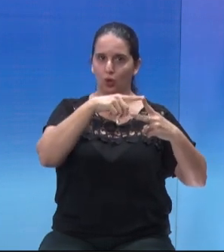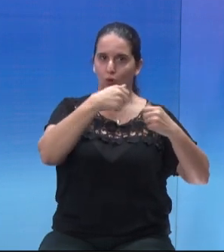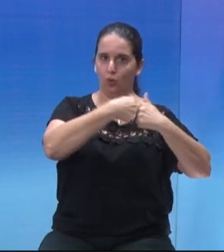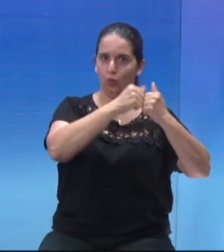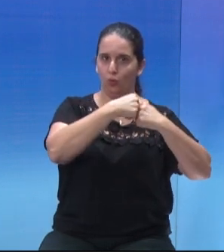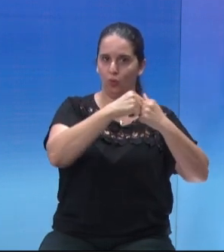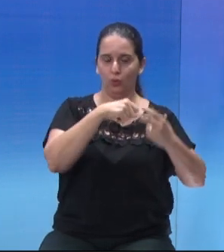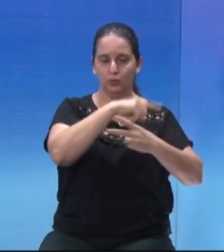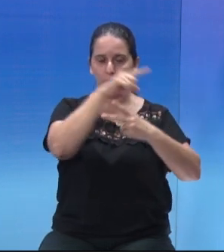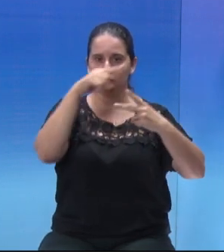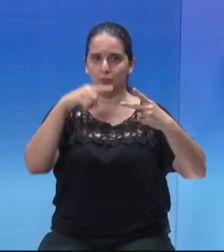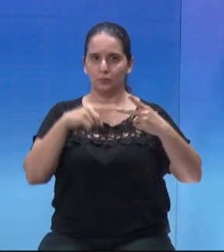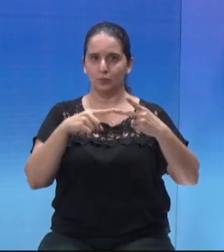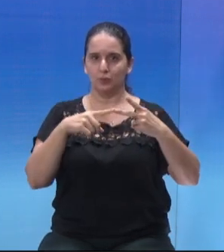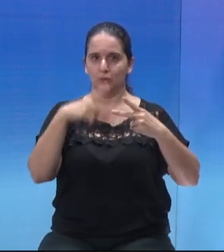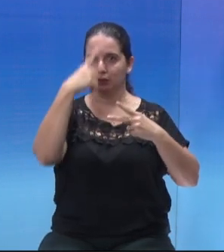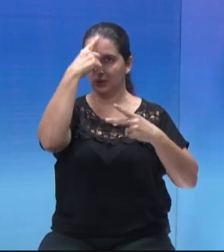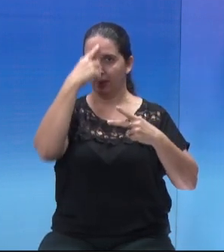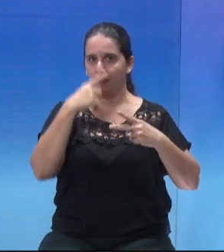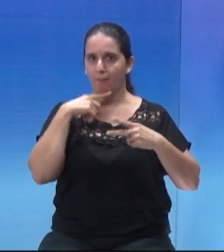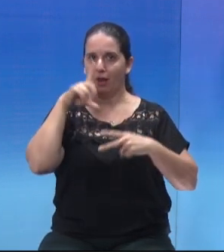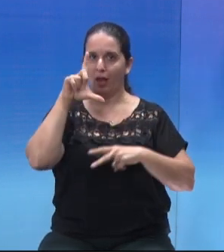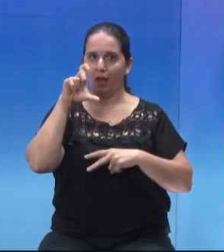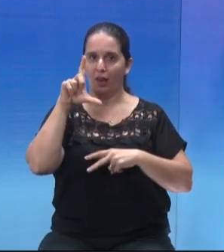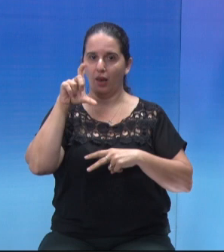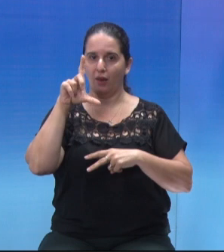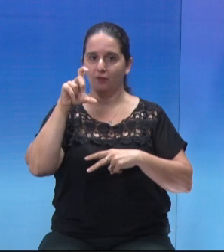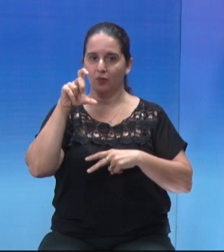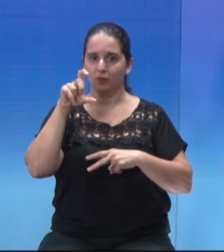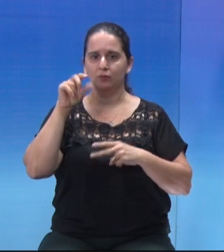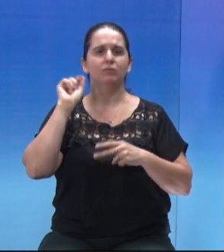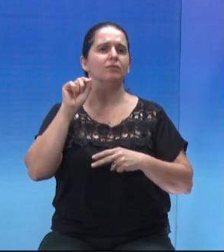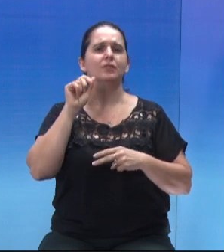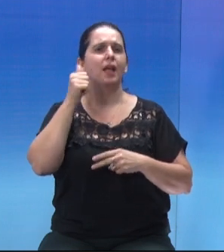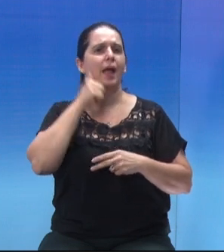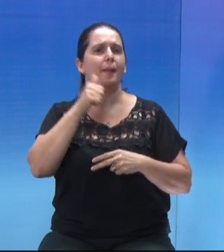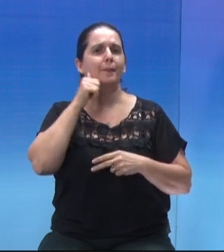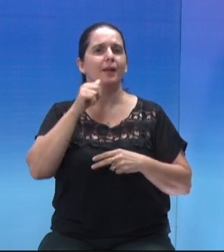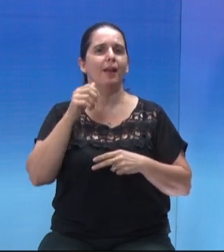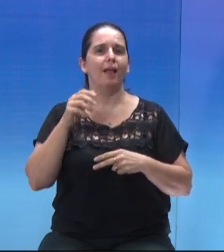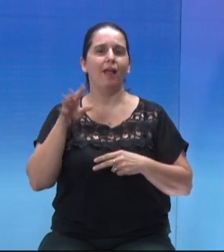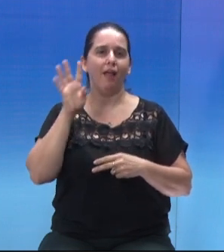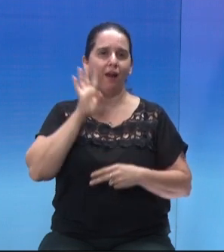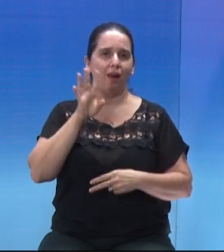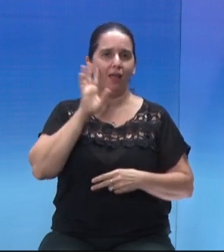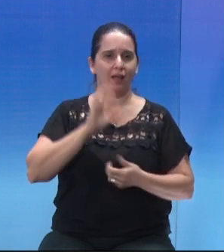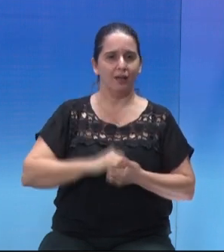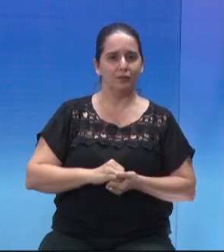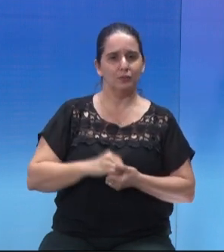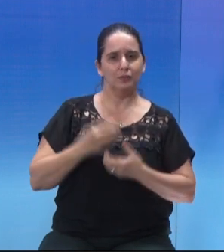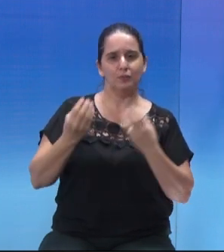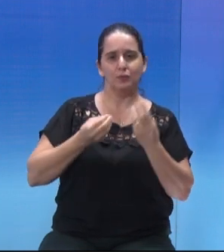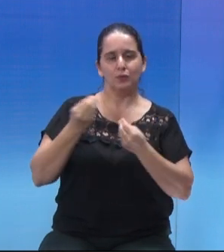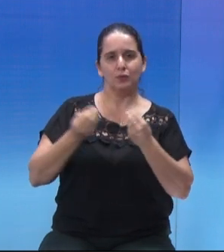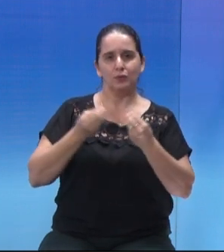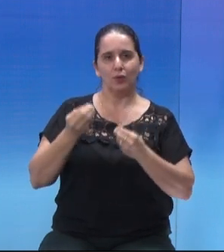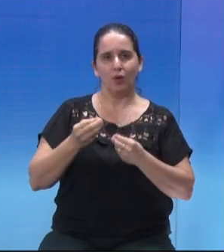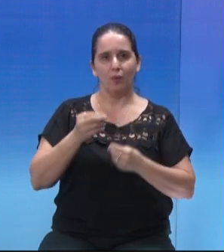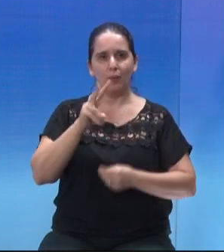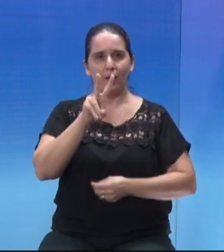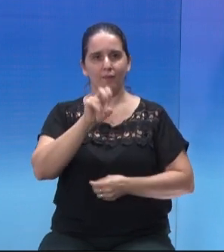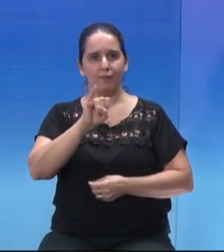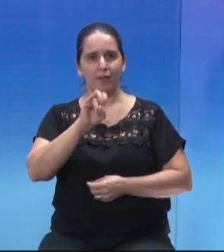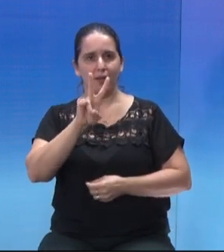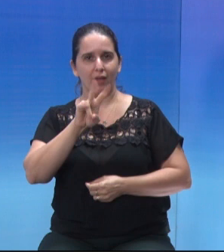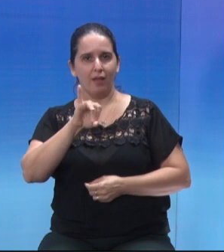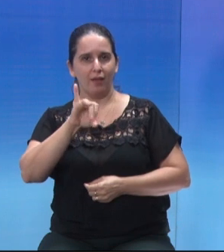logo depois essa moça simpática. Quem será essa moça simpática? Será que é a Vivian? Que foi